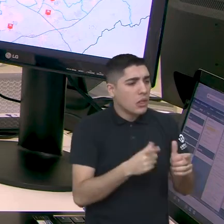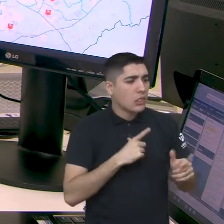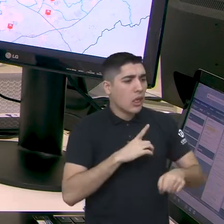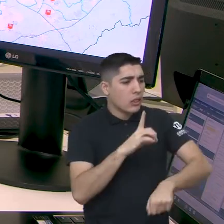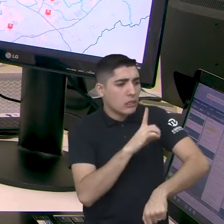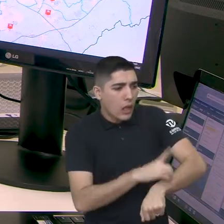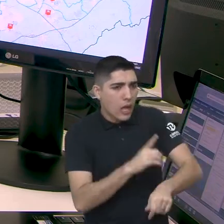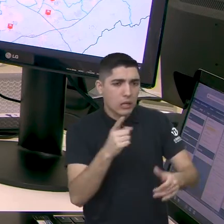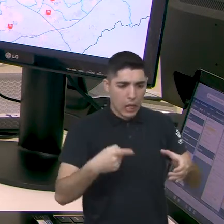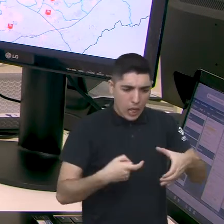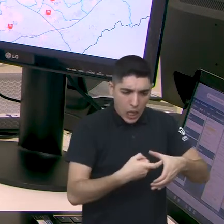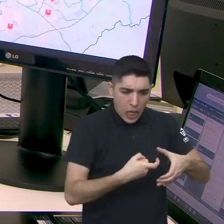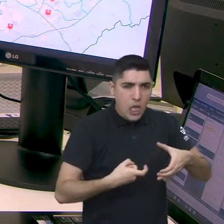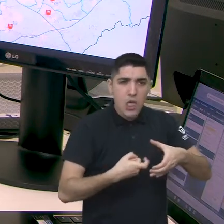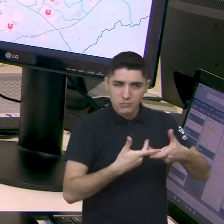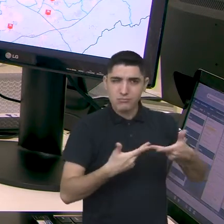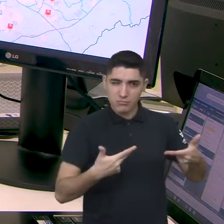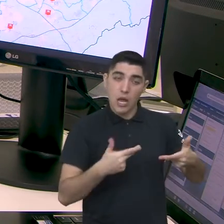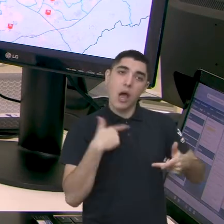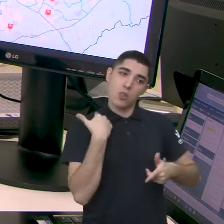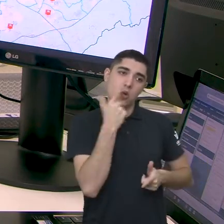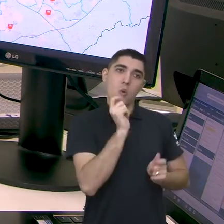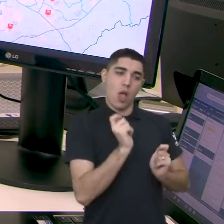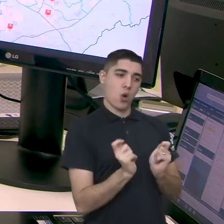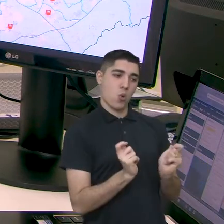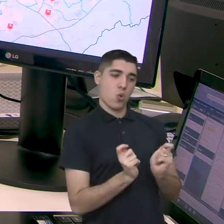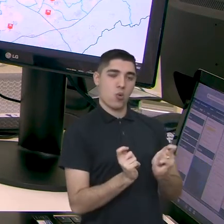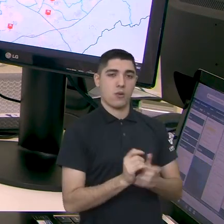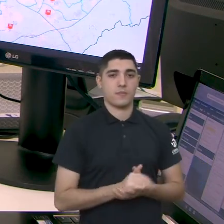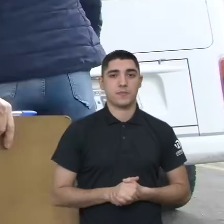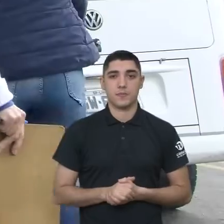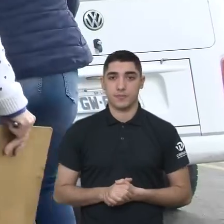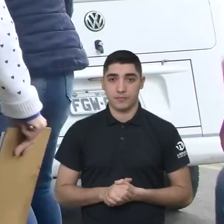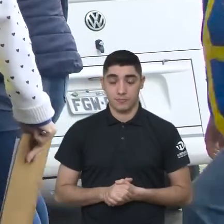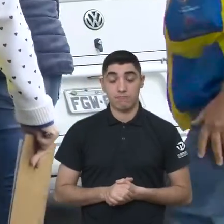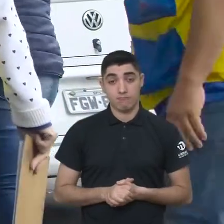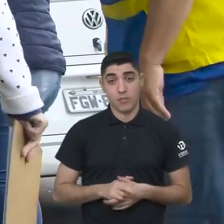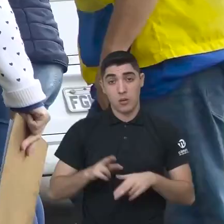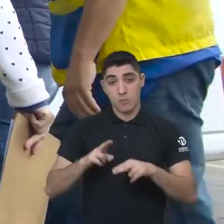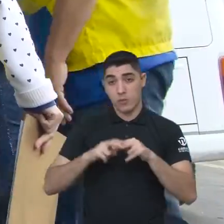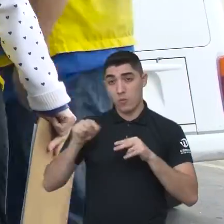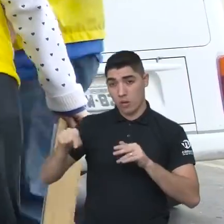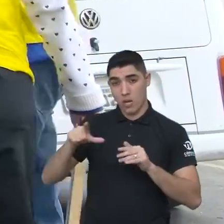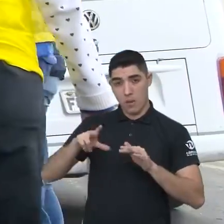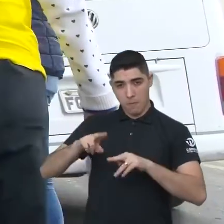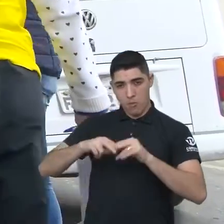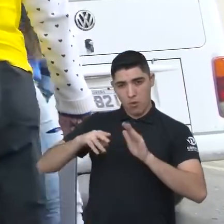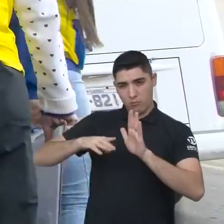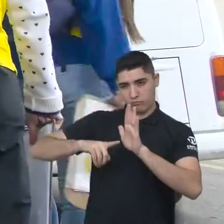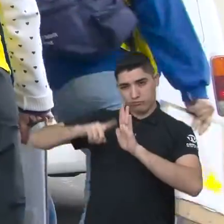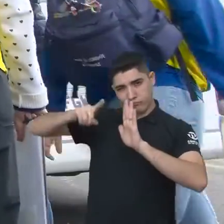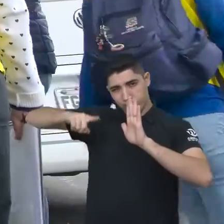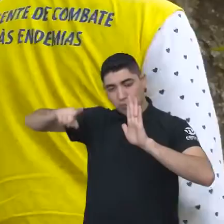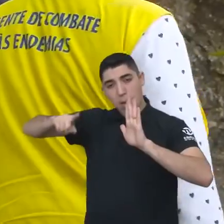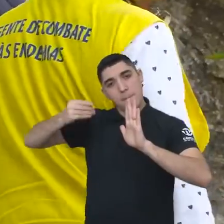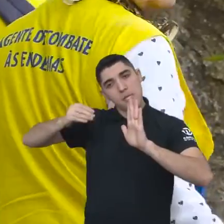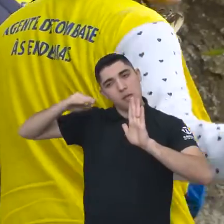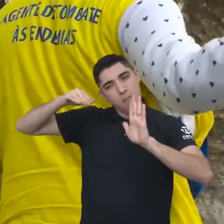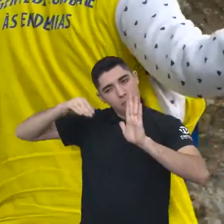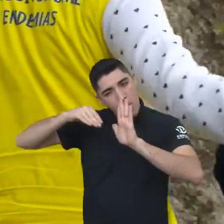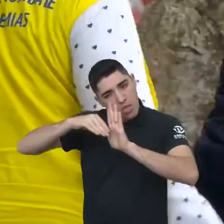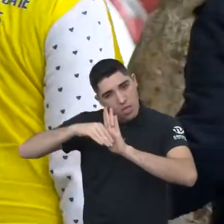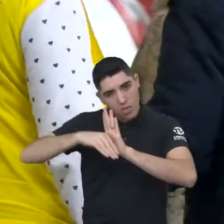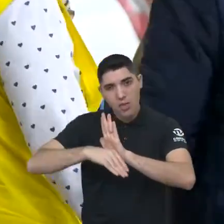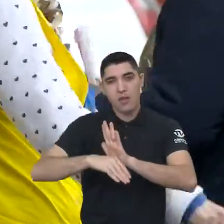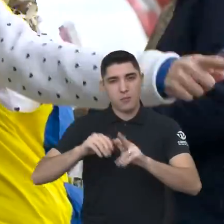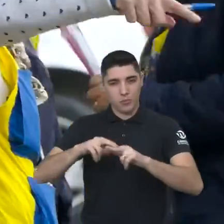que juntos a gente consiga aí, controlar esse cenário de dengue. Para manter o índice de densidade larvária baixo, agentes